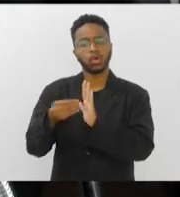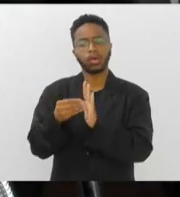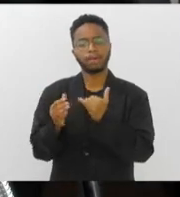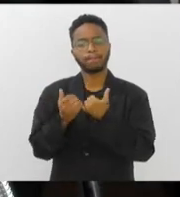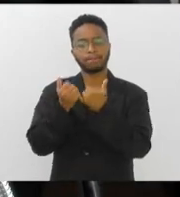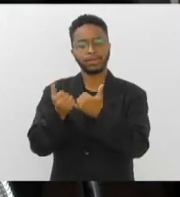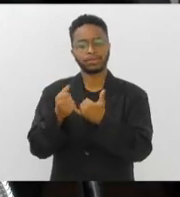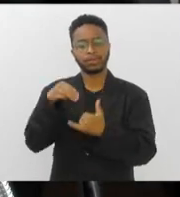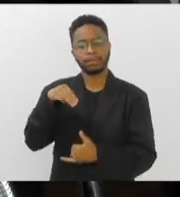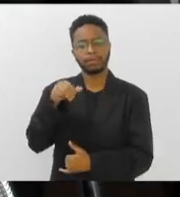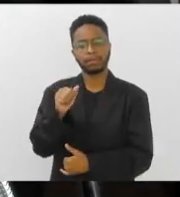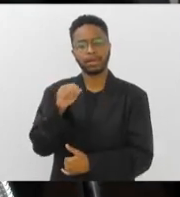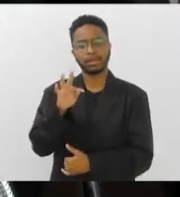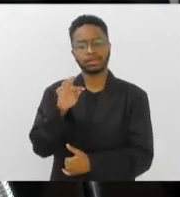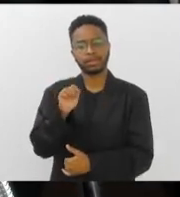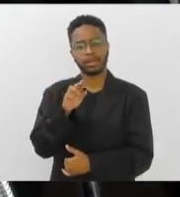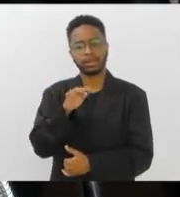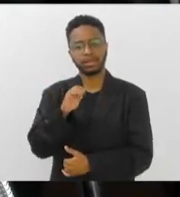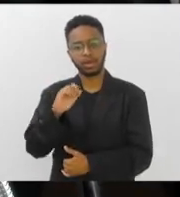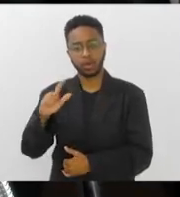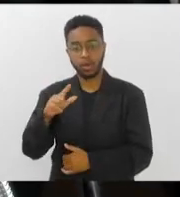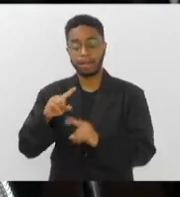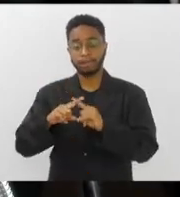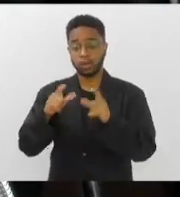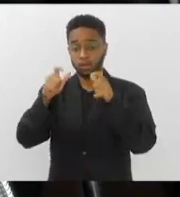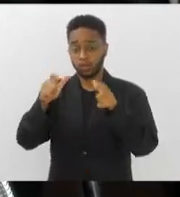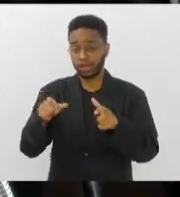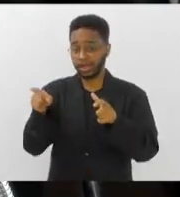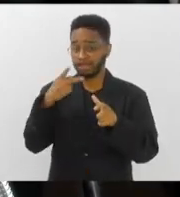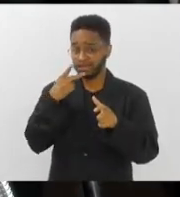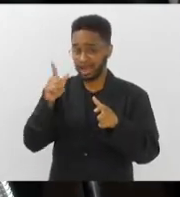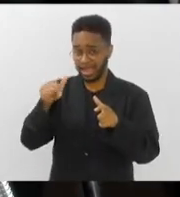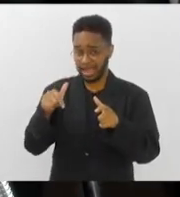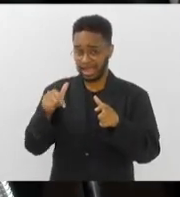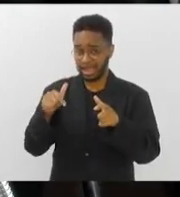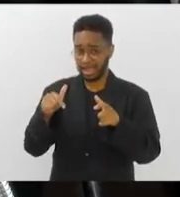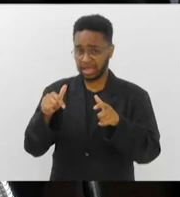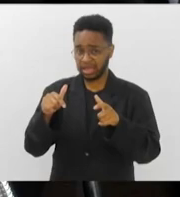material. Mas o templo a que ele se refere é o imóvel?